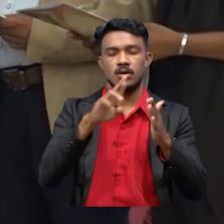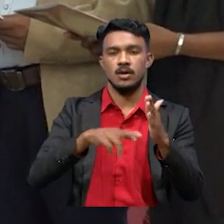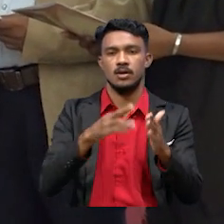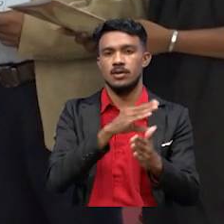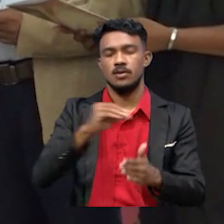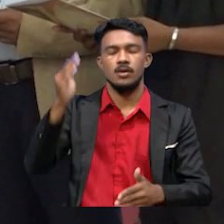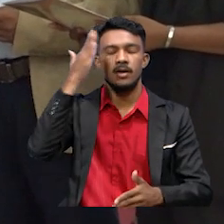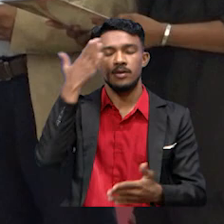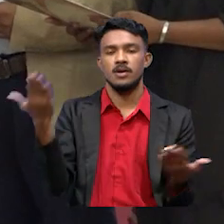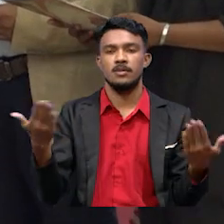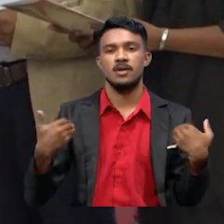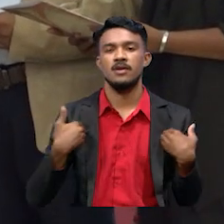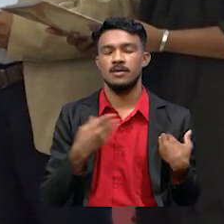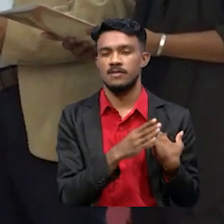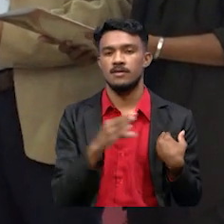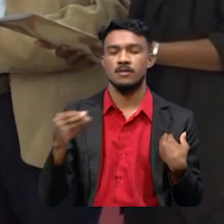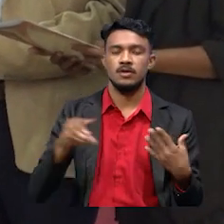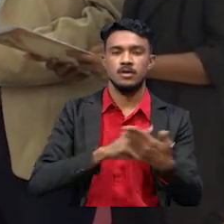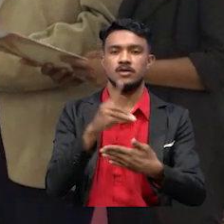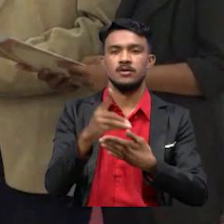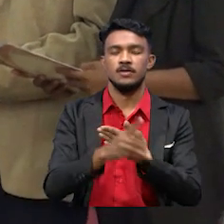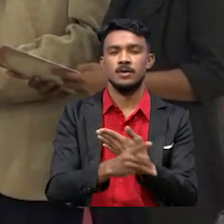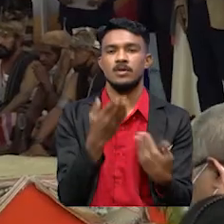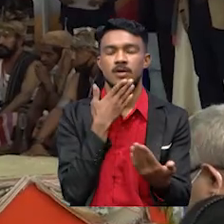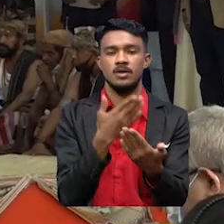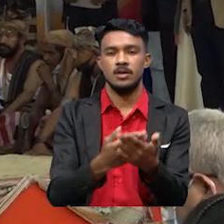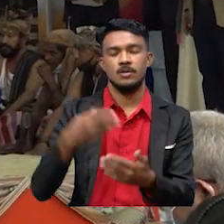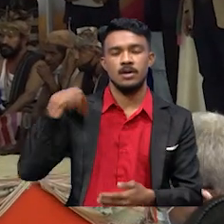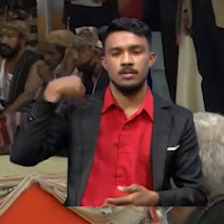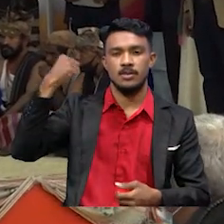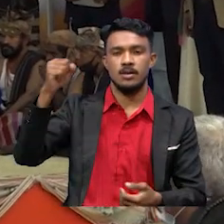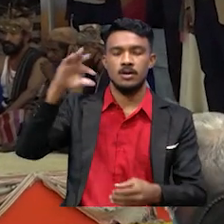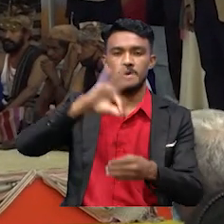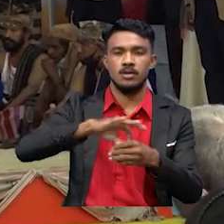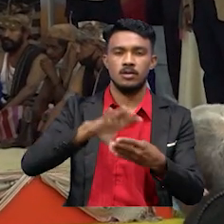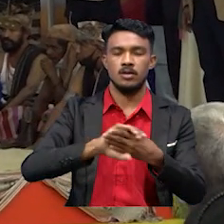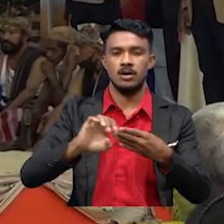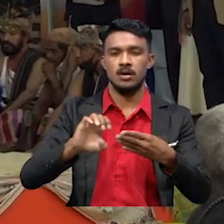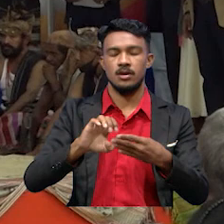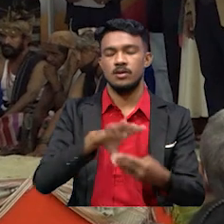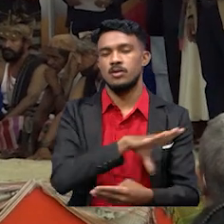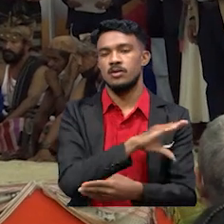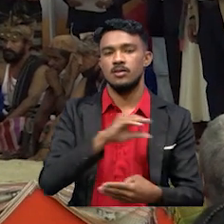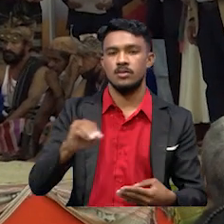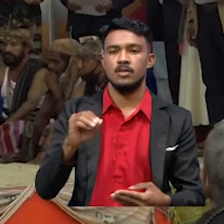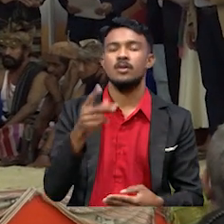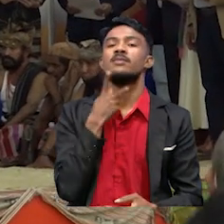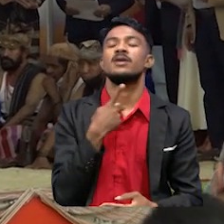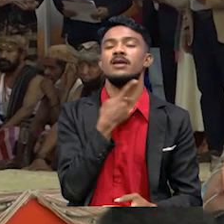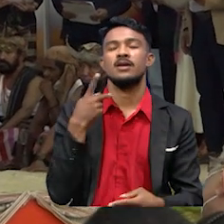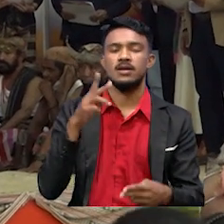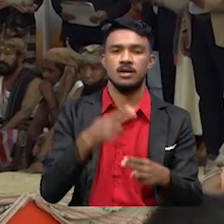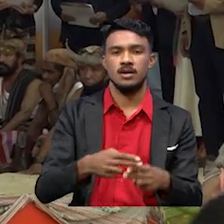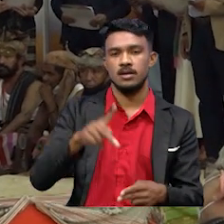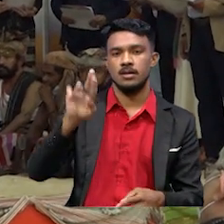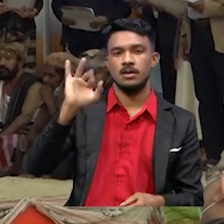hirak nebe iha, nomos desenvolvimento pacífico ba kampanye eleitoral. Jurista Padre Júlio Crispim afirma, pacto